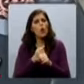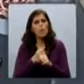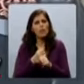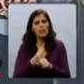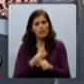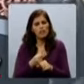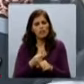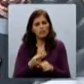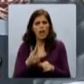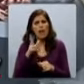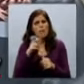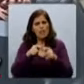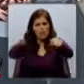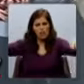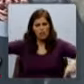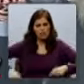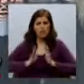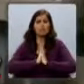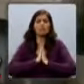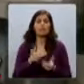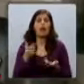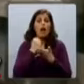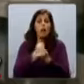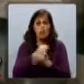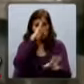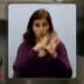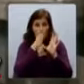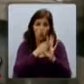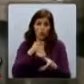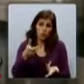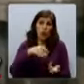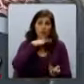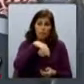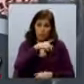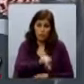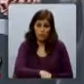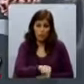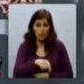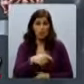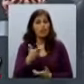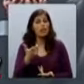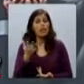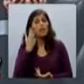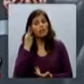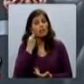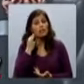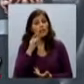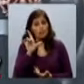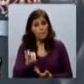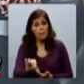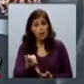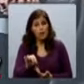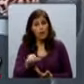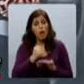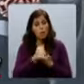apoio psicológico e moral à família, bem como a mobilização de meios através das